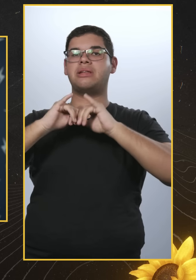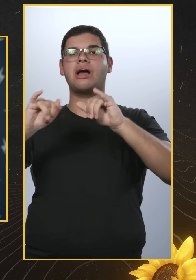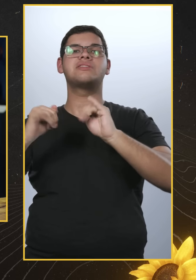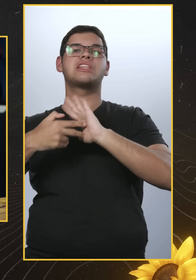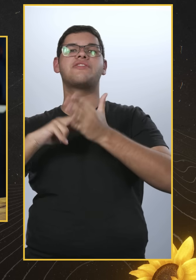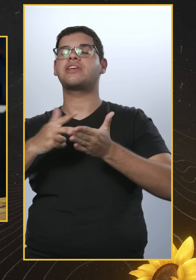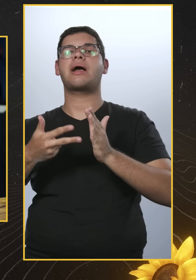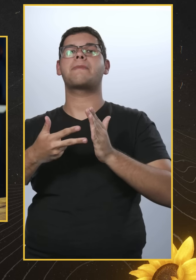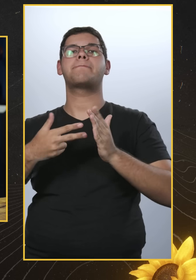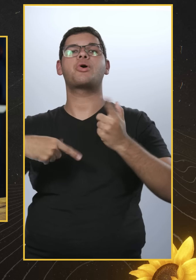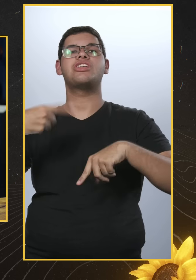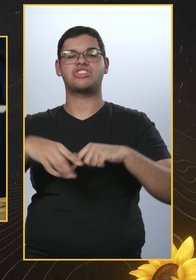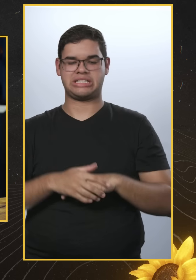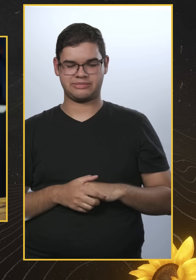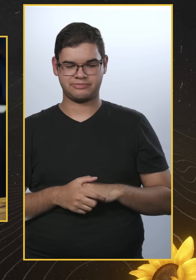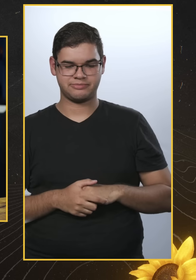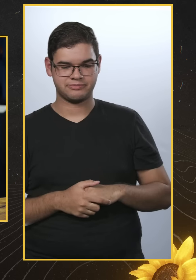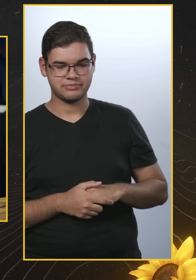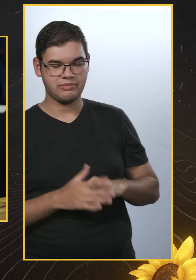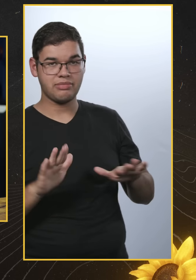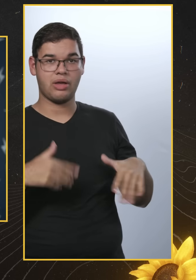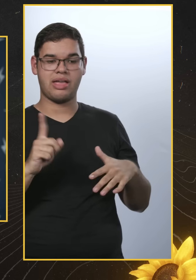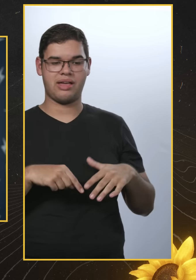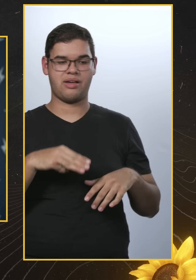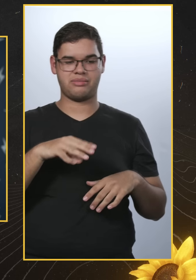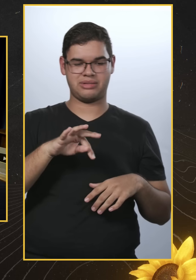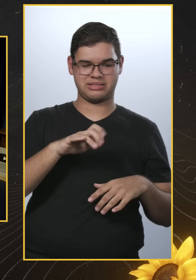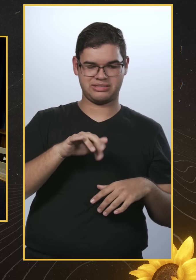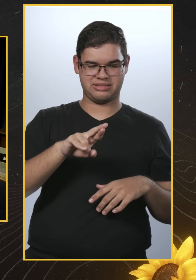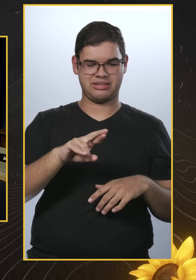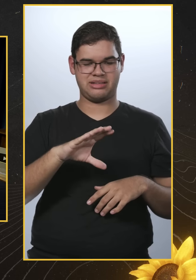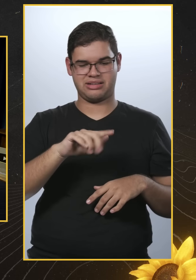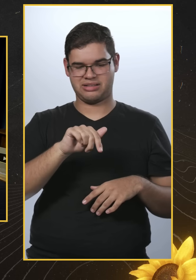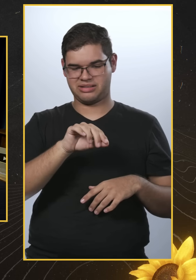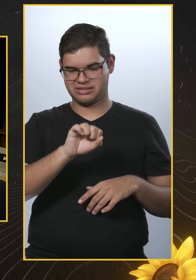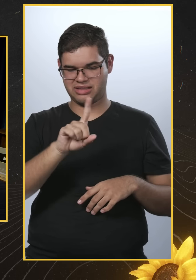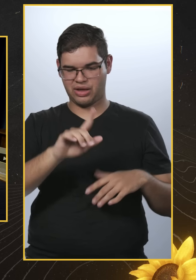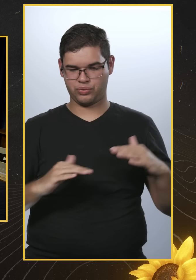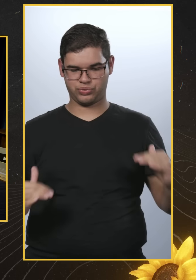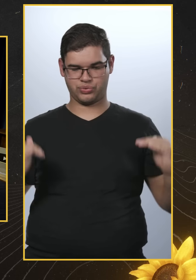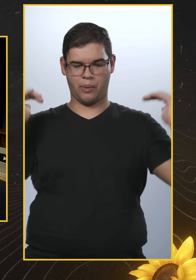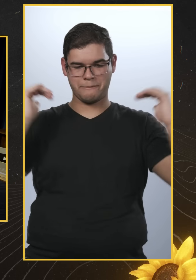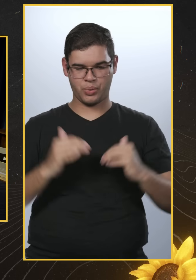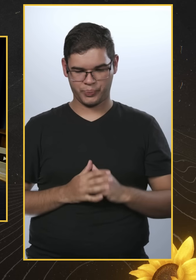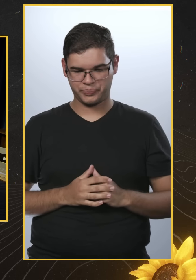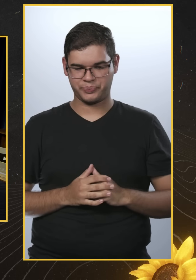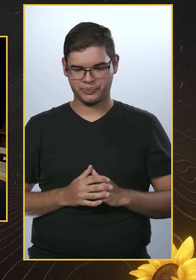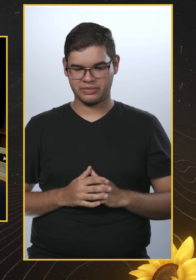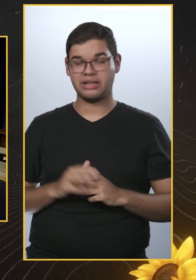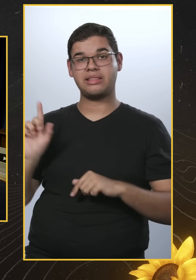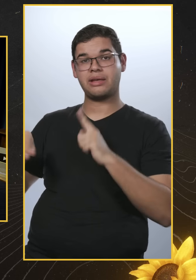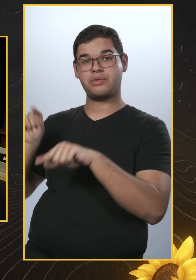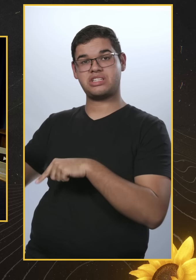povo S vai ser uma Master Class porque aí depois é o topo de funil gratuito gratuito tá porque é o topo de funil Pô depois tu vai vender